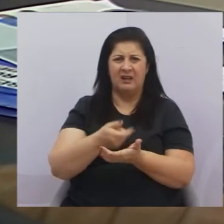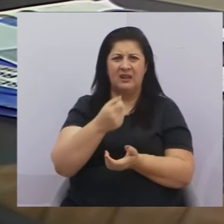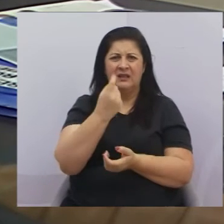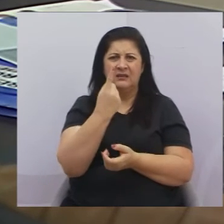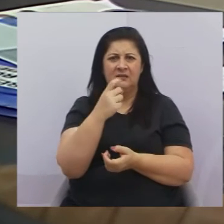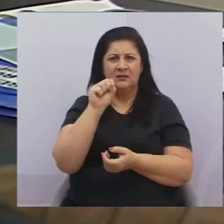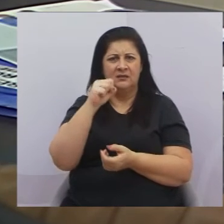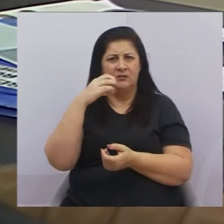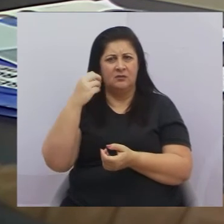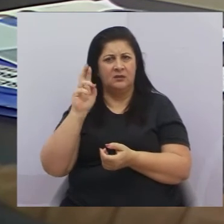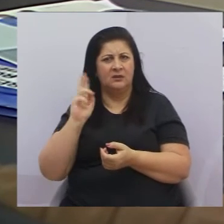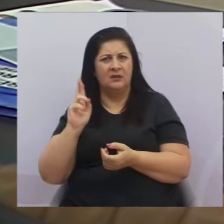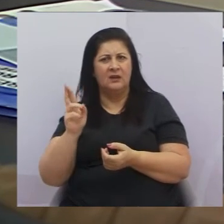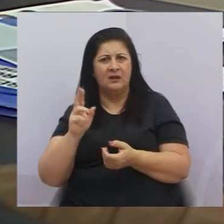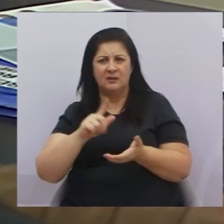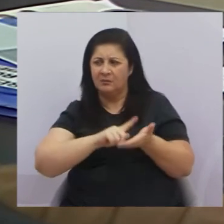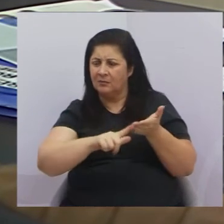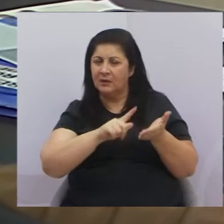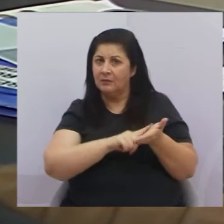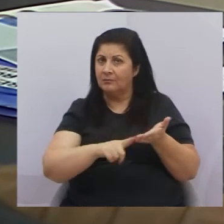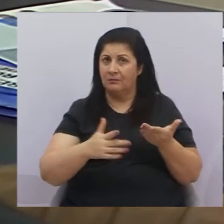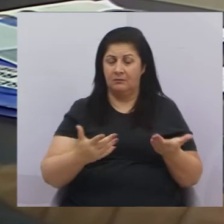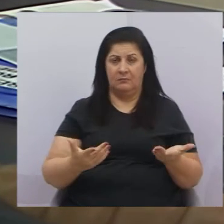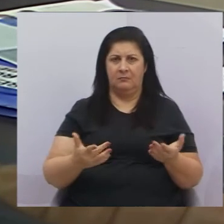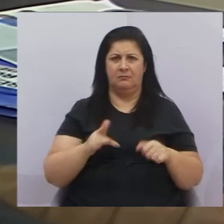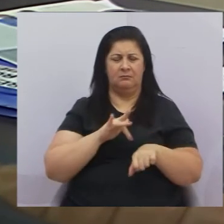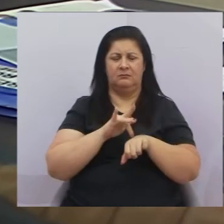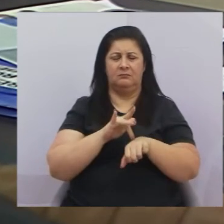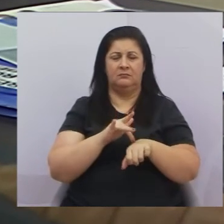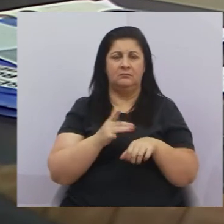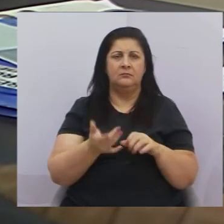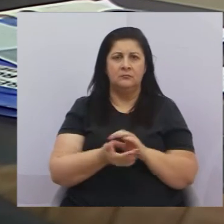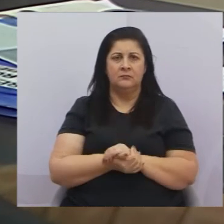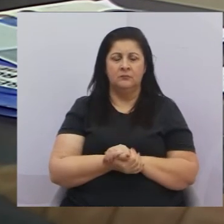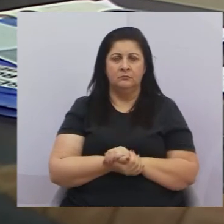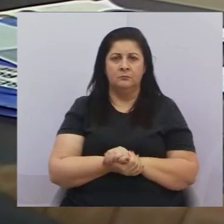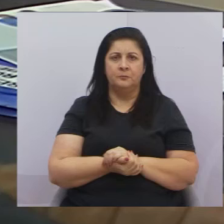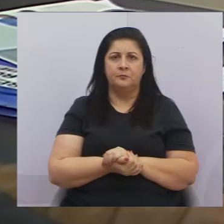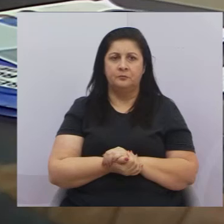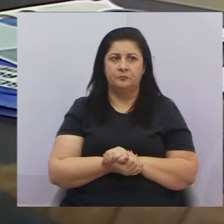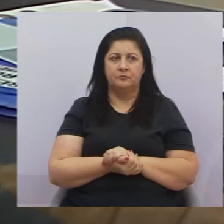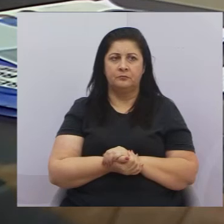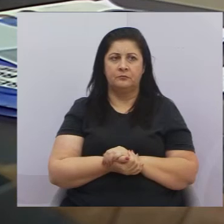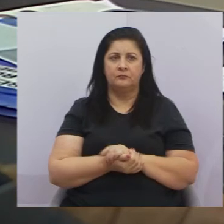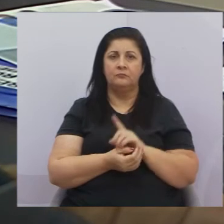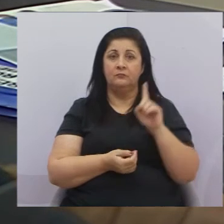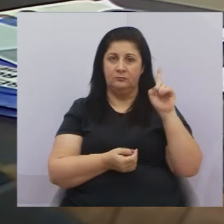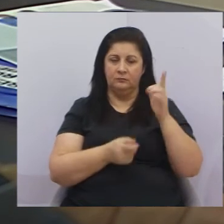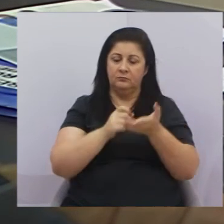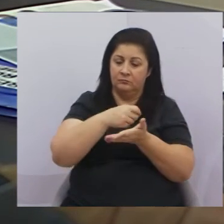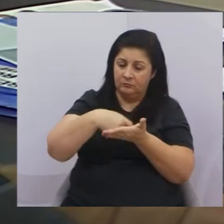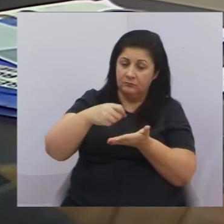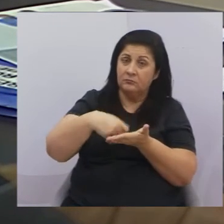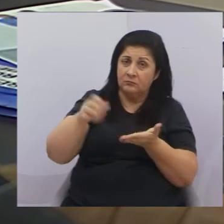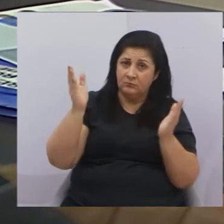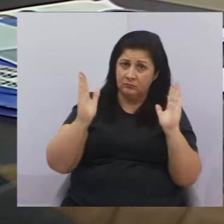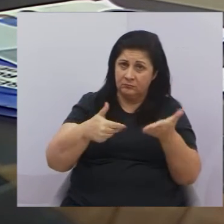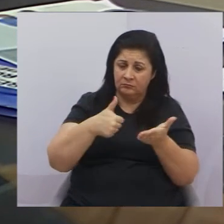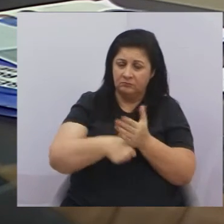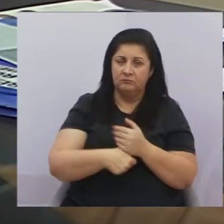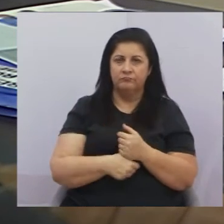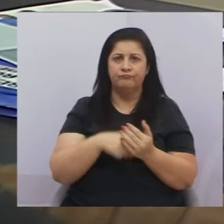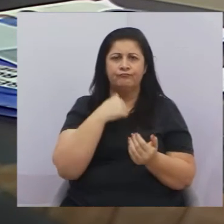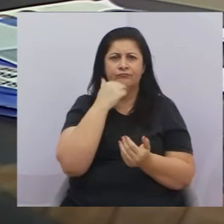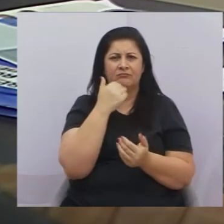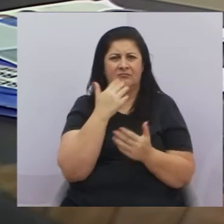fossas. Pelo amor de Deus. Então, eu já assinei esse documento e até hoje